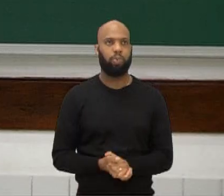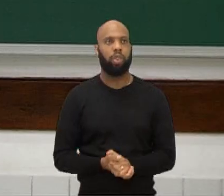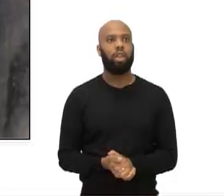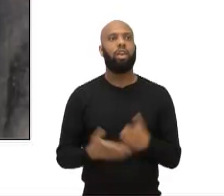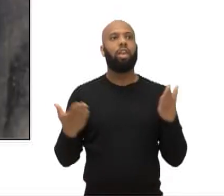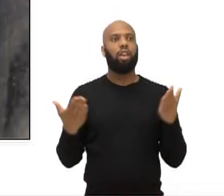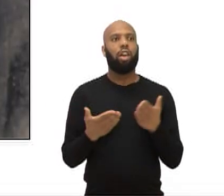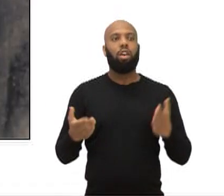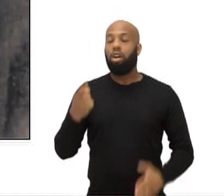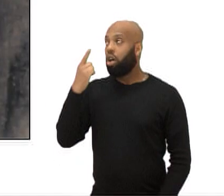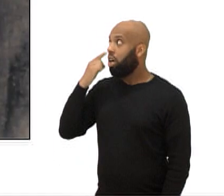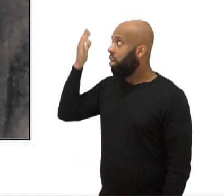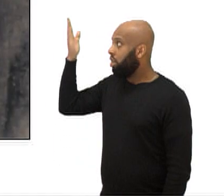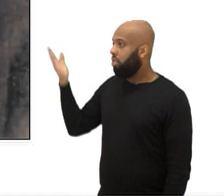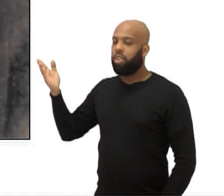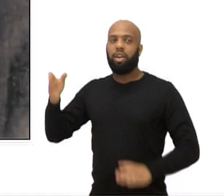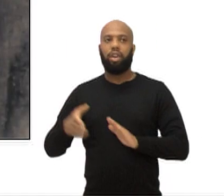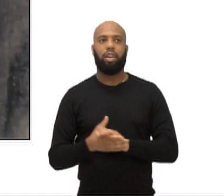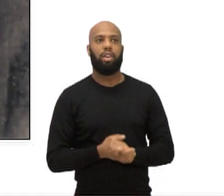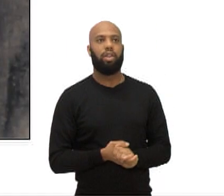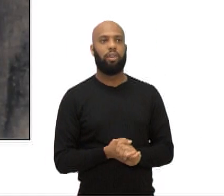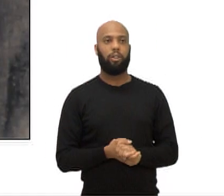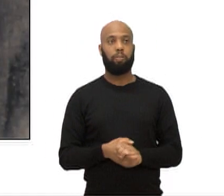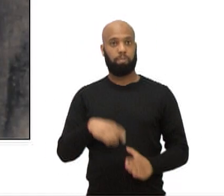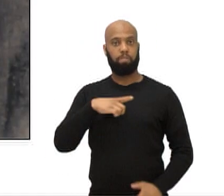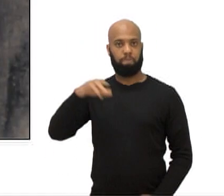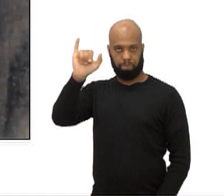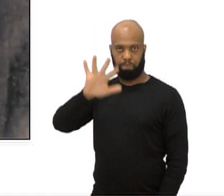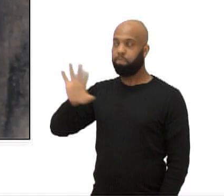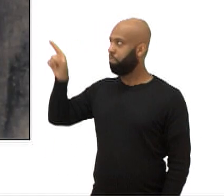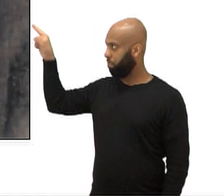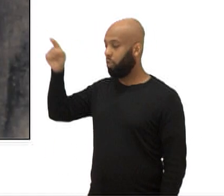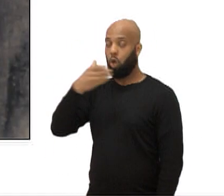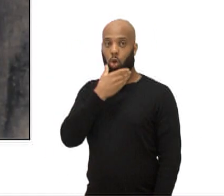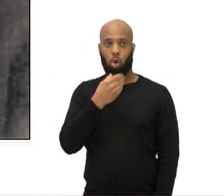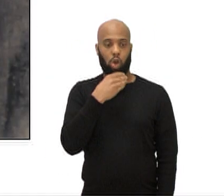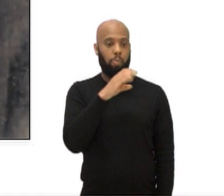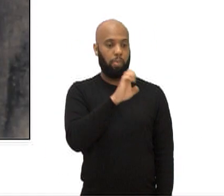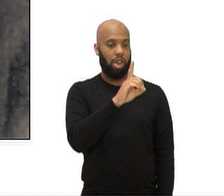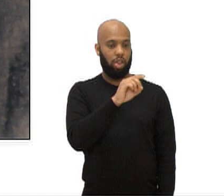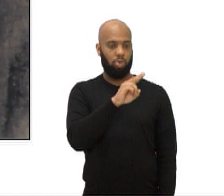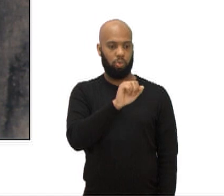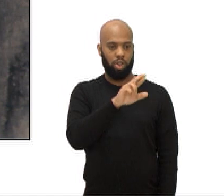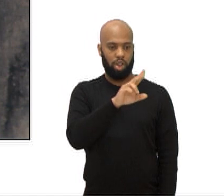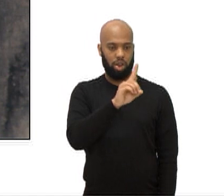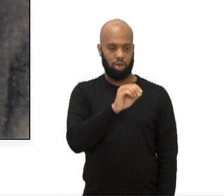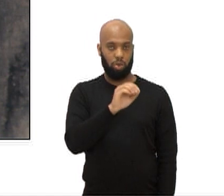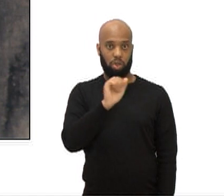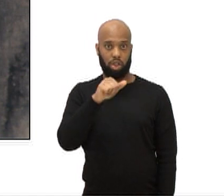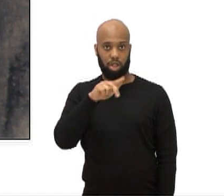Agora, nós temos aqui uma imagem do Eduardo